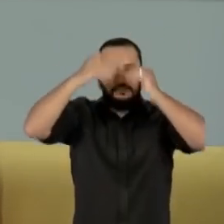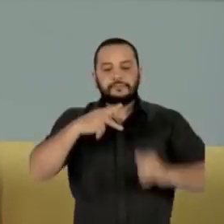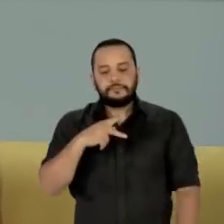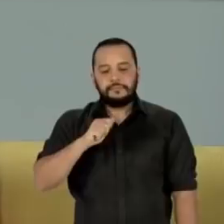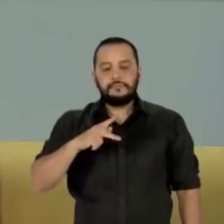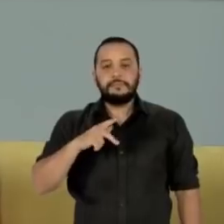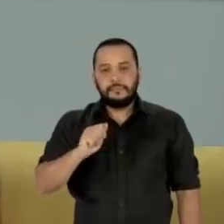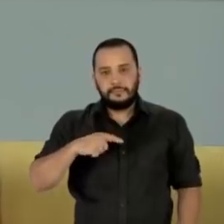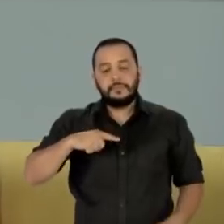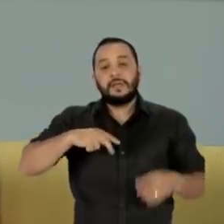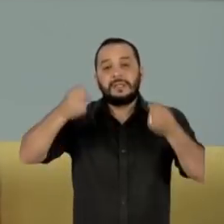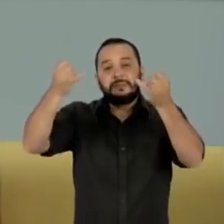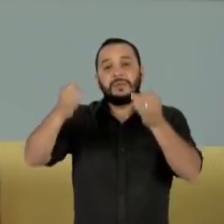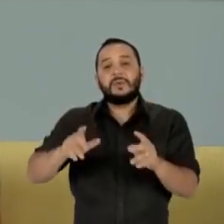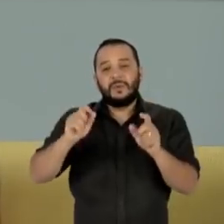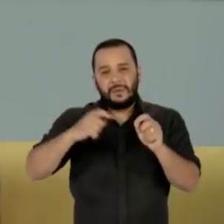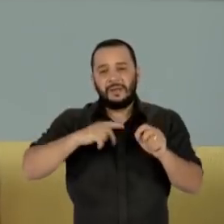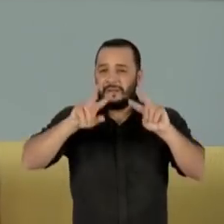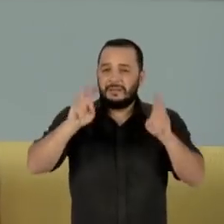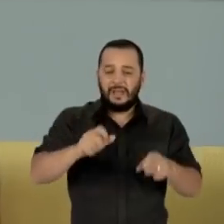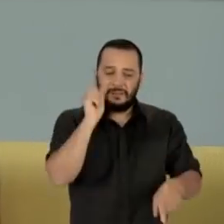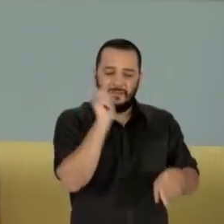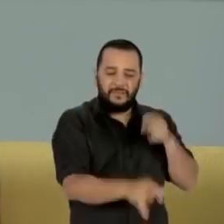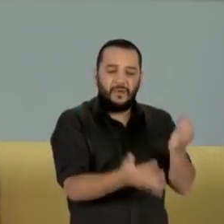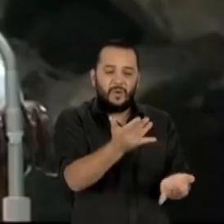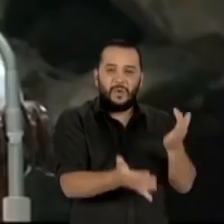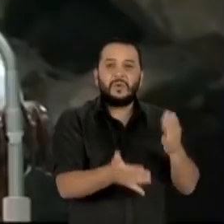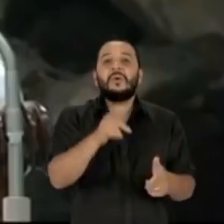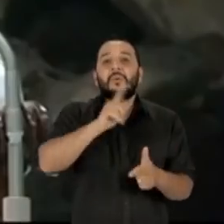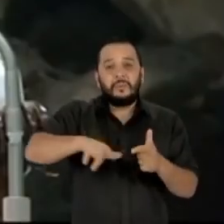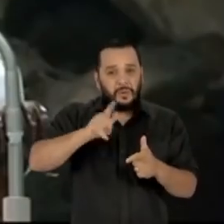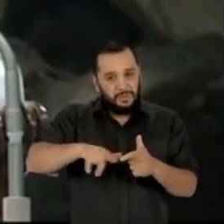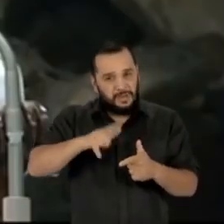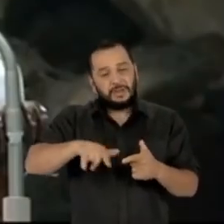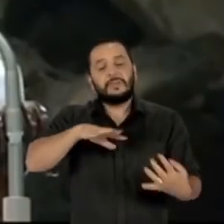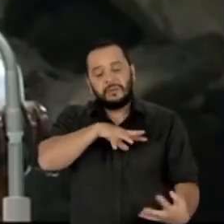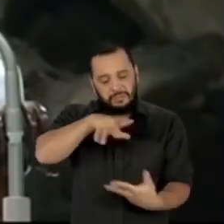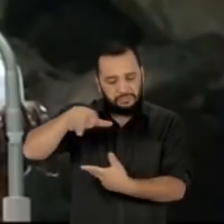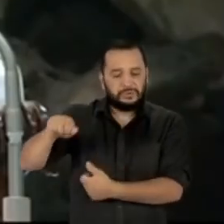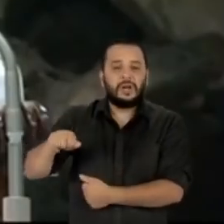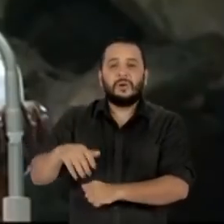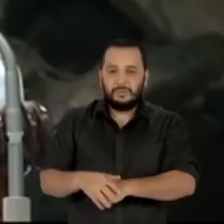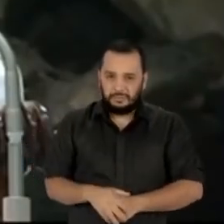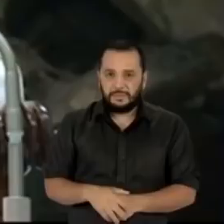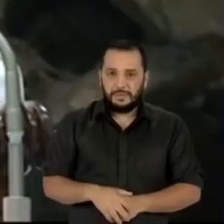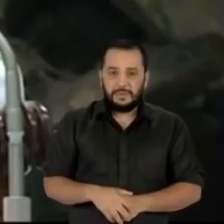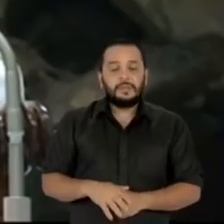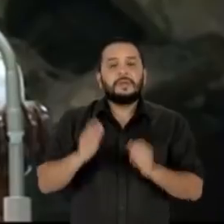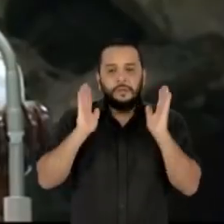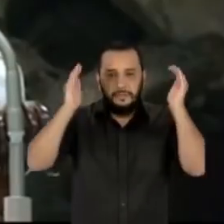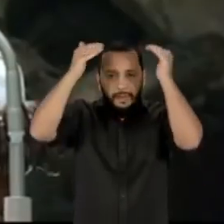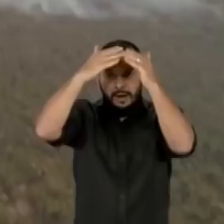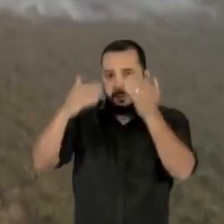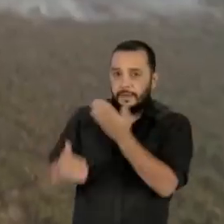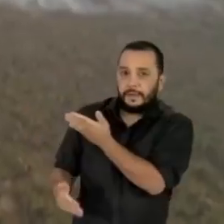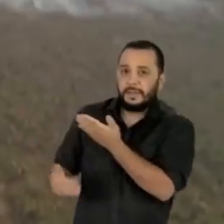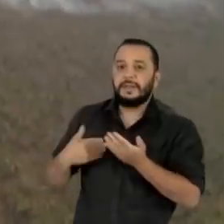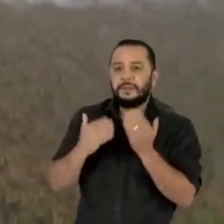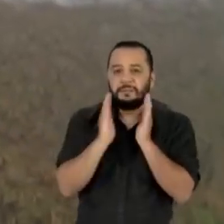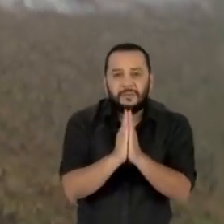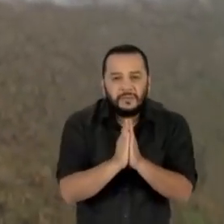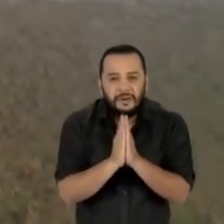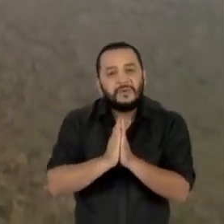assunto e afirmou que as queimadas são um problema mundial o papa francisco já pediu um compromisso global